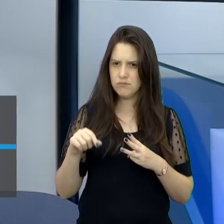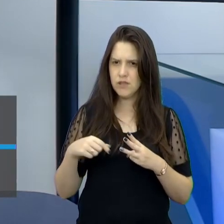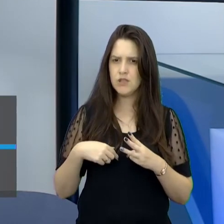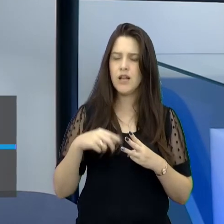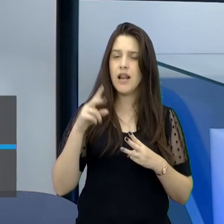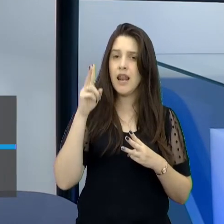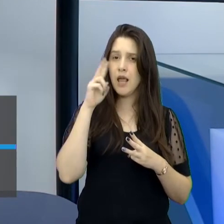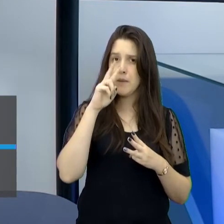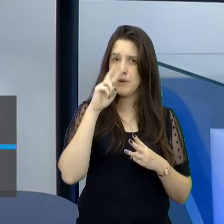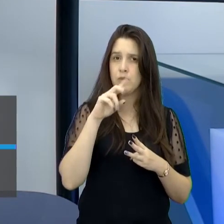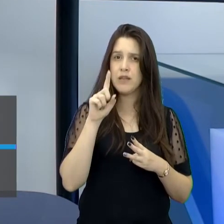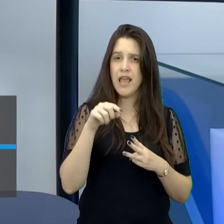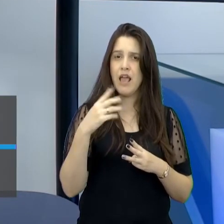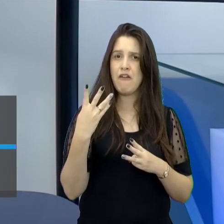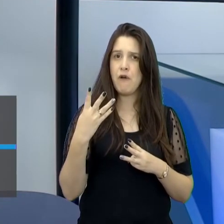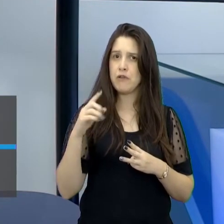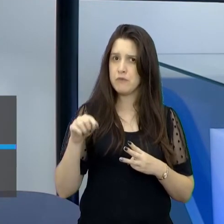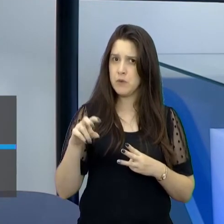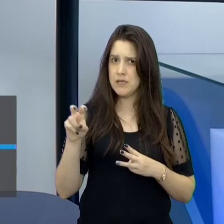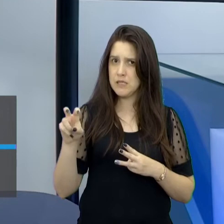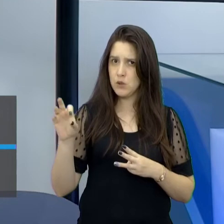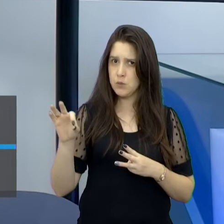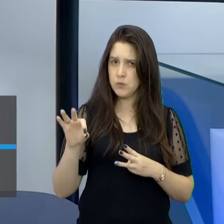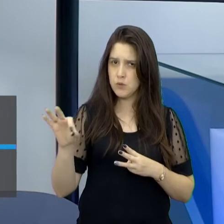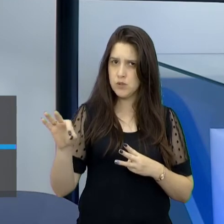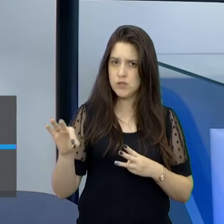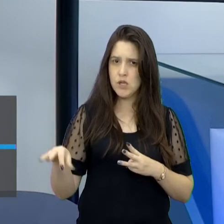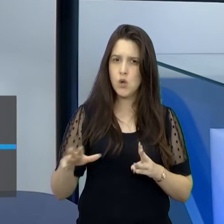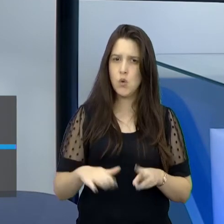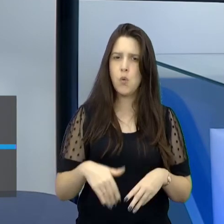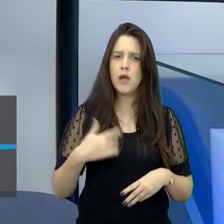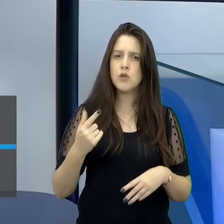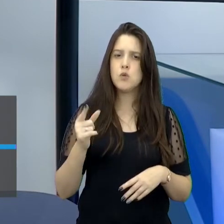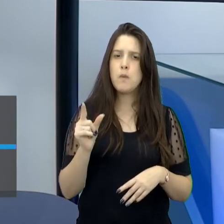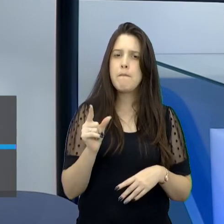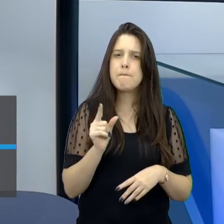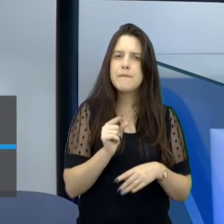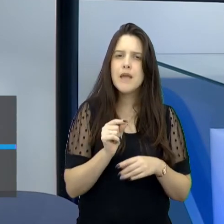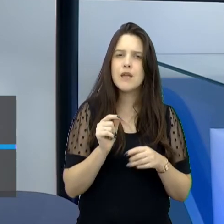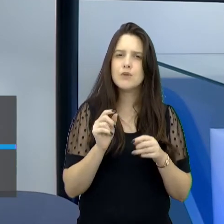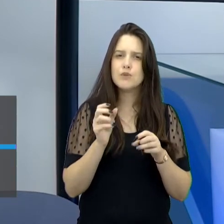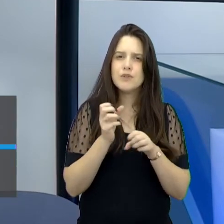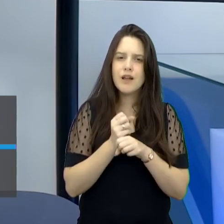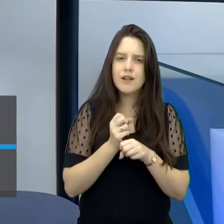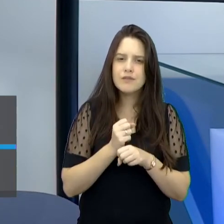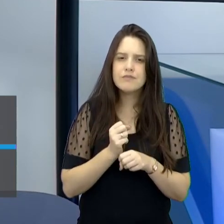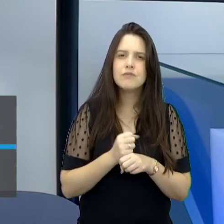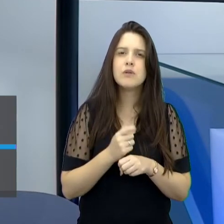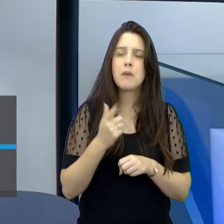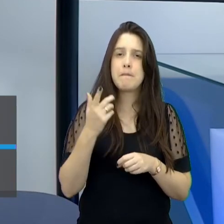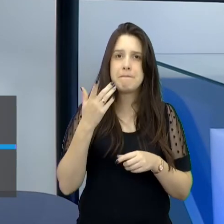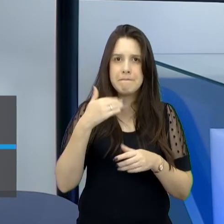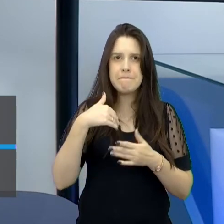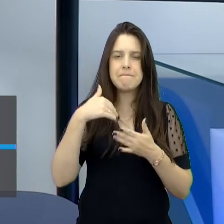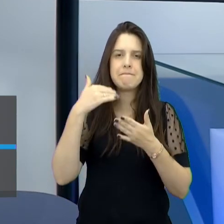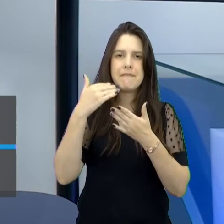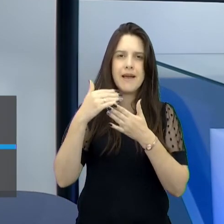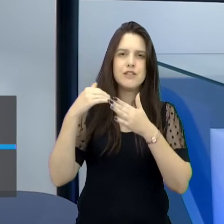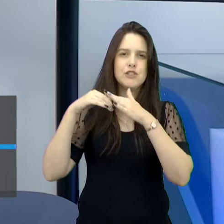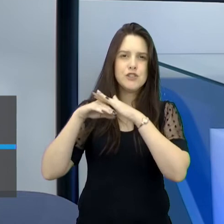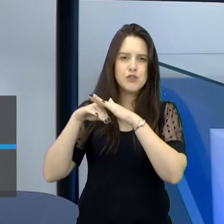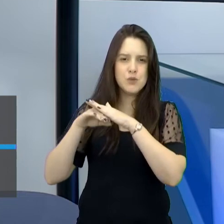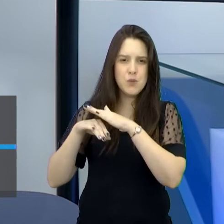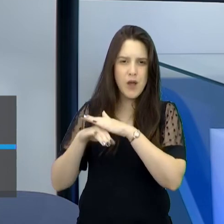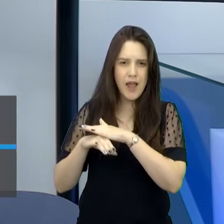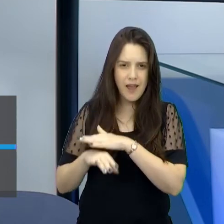de 4,5 e quanto menos a gente pagar de juros, mais a gente guarda, né, para as nossas